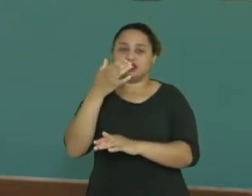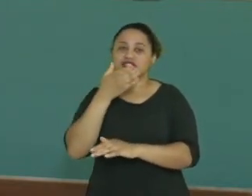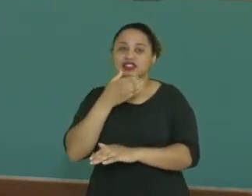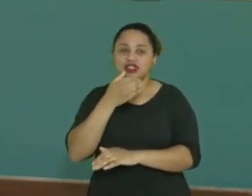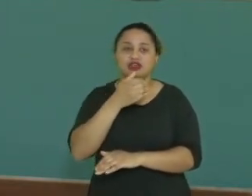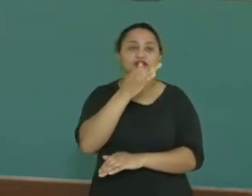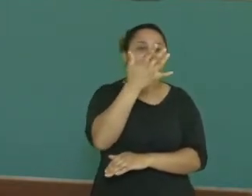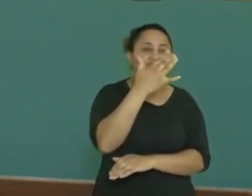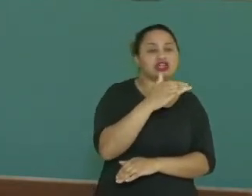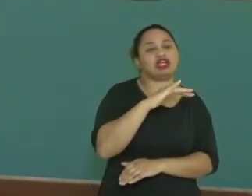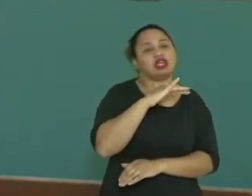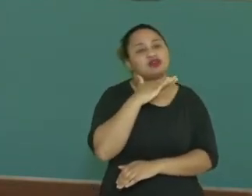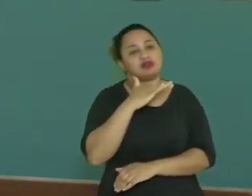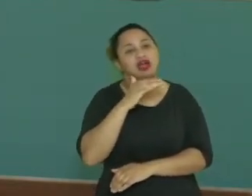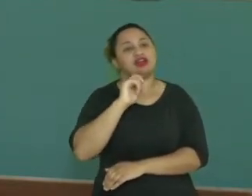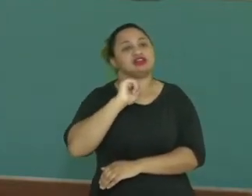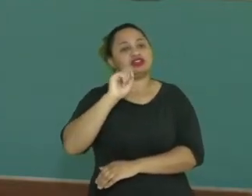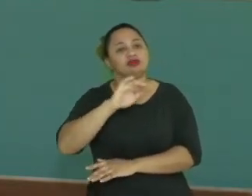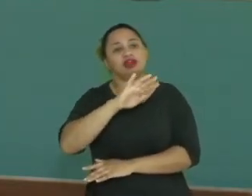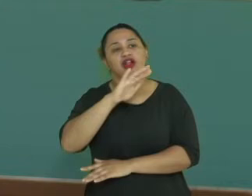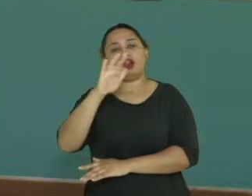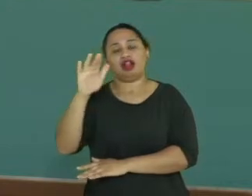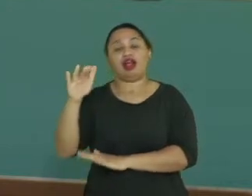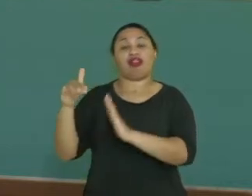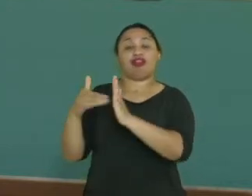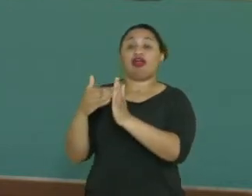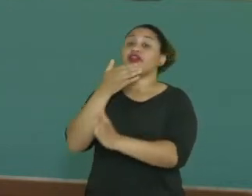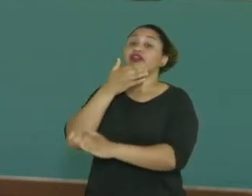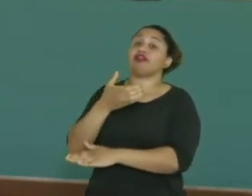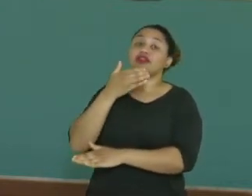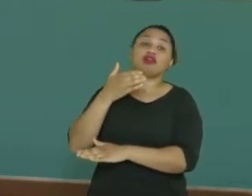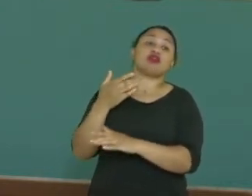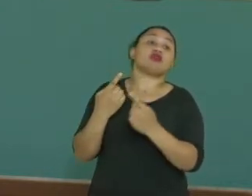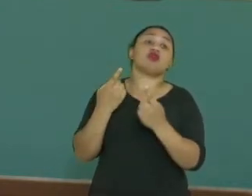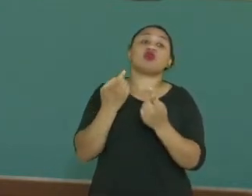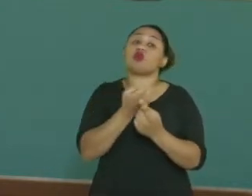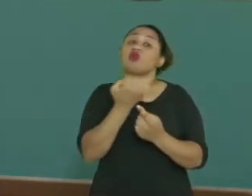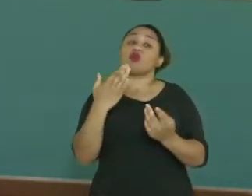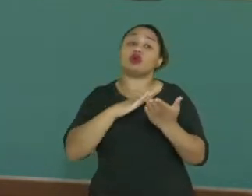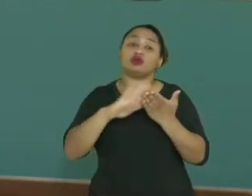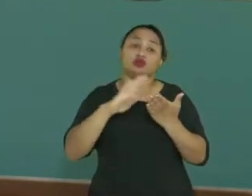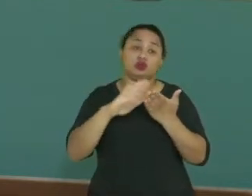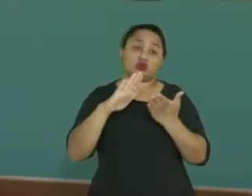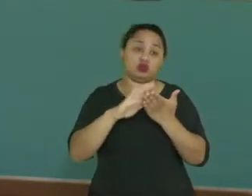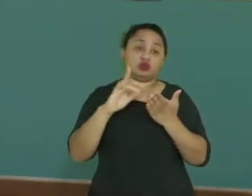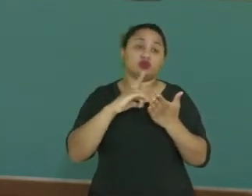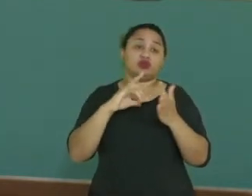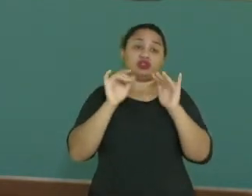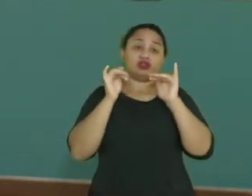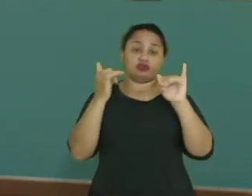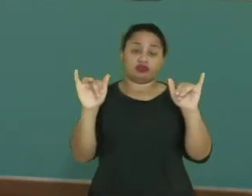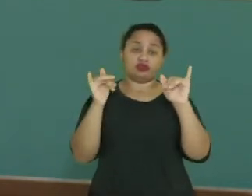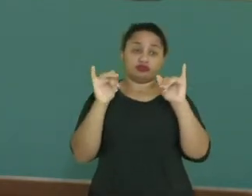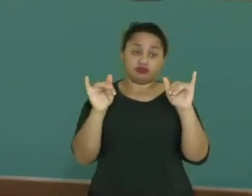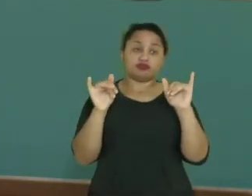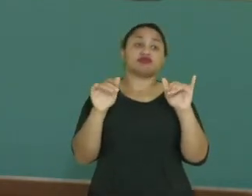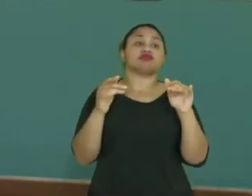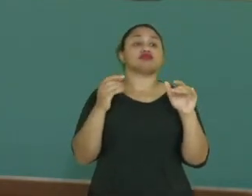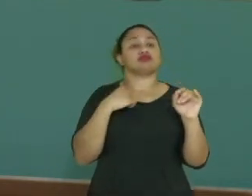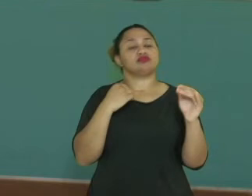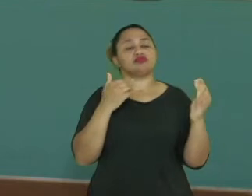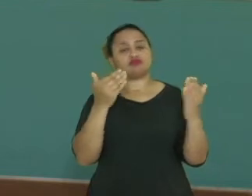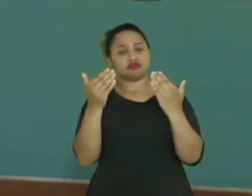maio, né? E assim vai, até chegar lá dezembro. Então, qual que foi esse consumo que eles tiveram de energia, né? Em relação